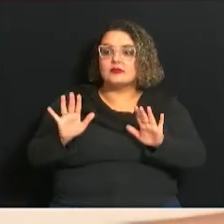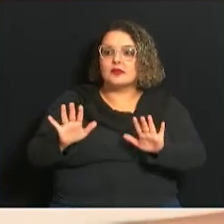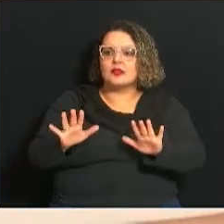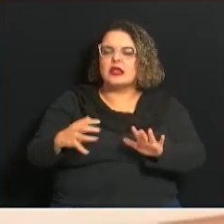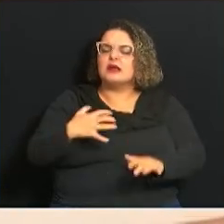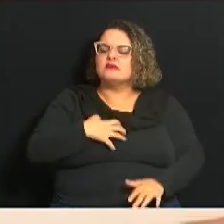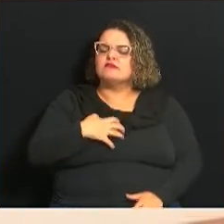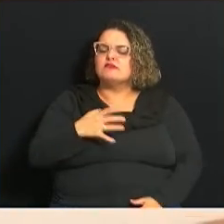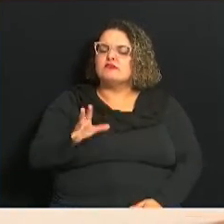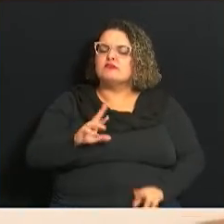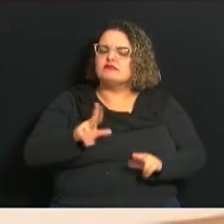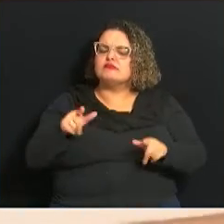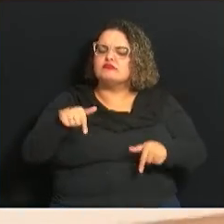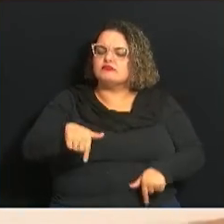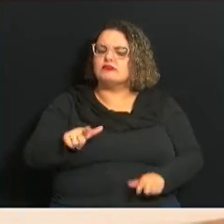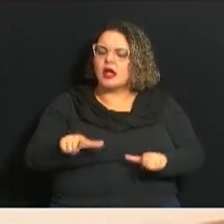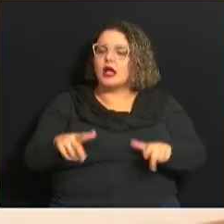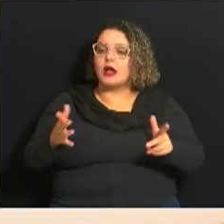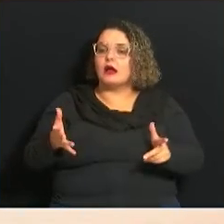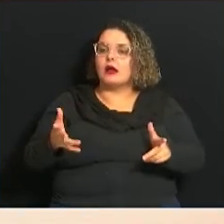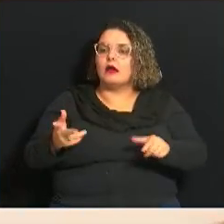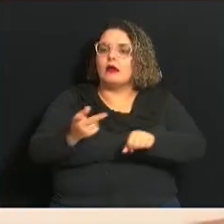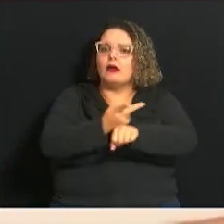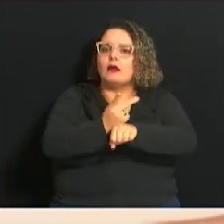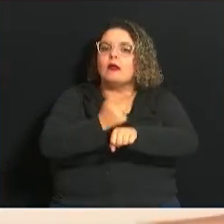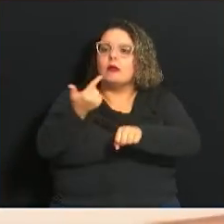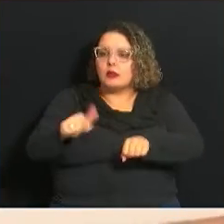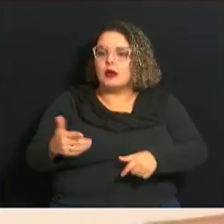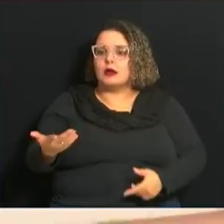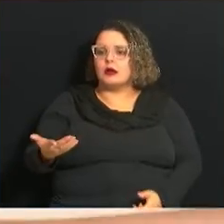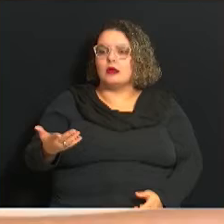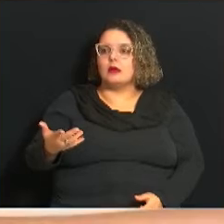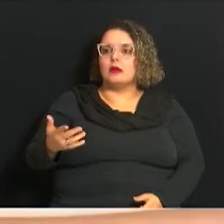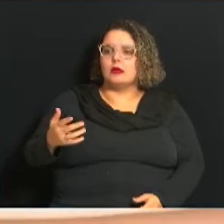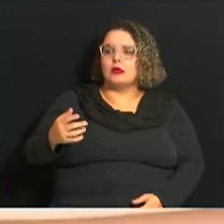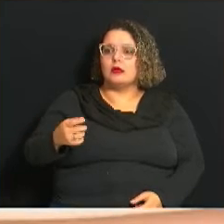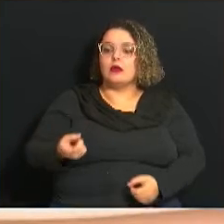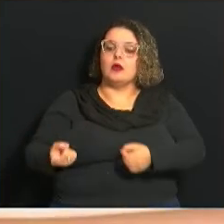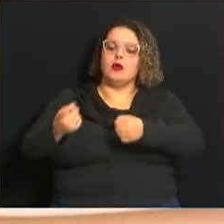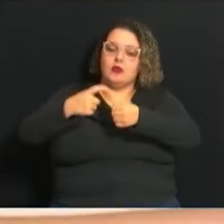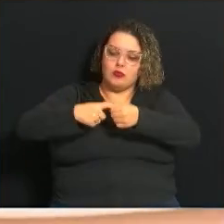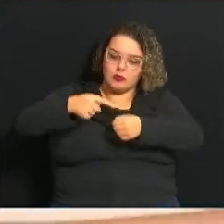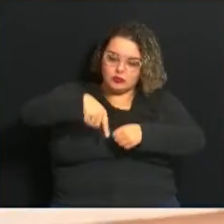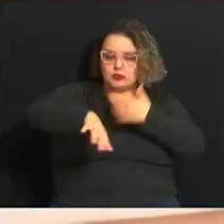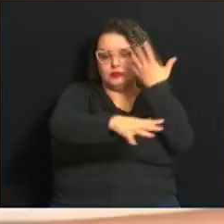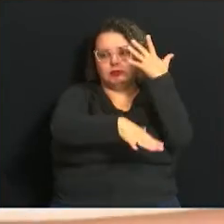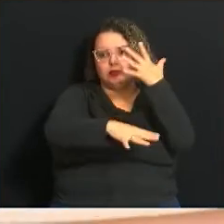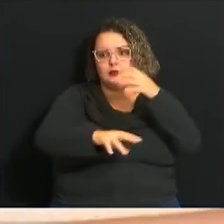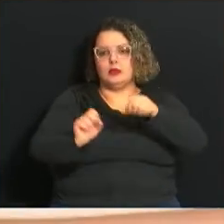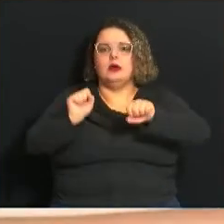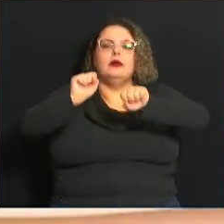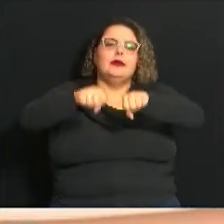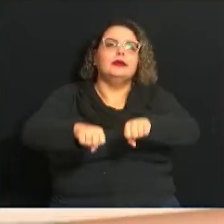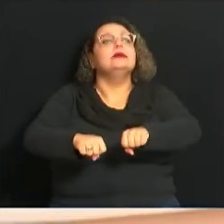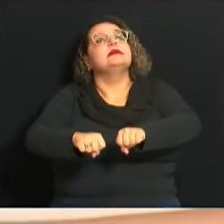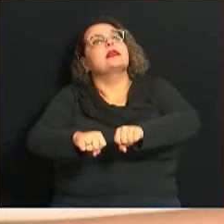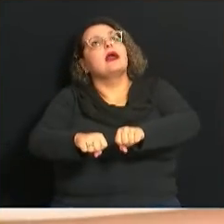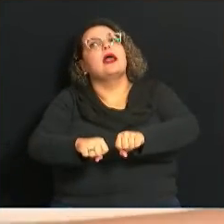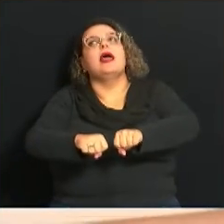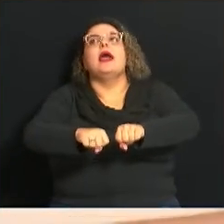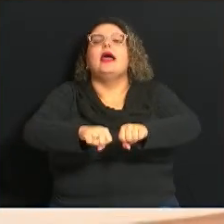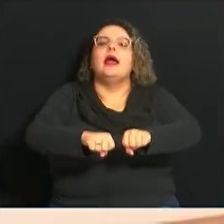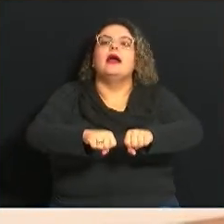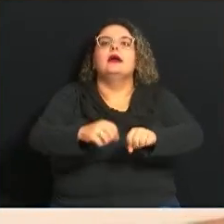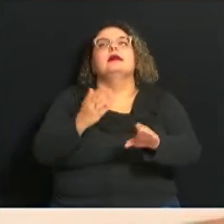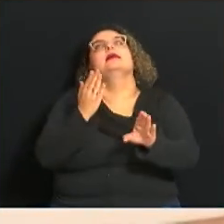sentindo algo diferente aqui, vamos por aqui novamente. Quando nós fez o retorno da praça, ele estava deitado, aí encontramos, aí graças